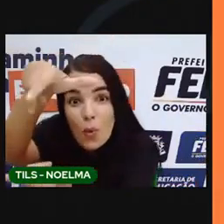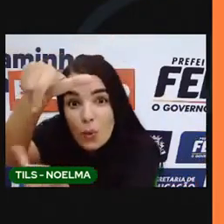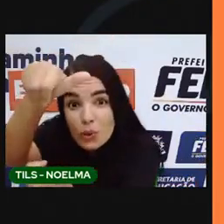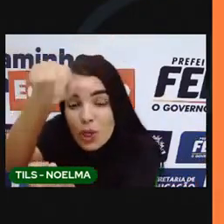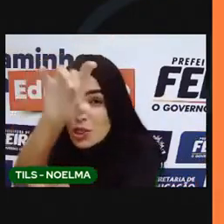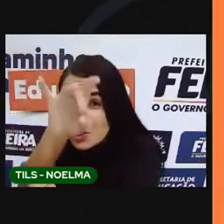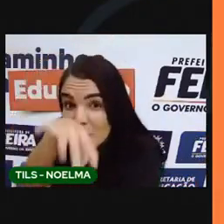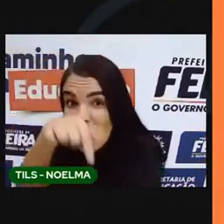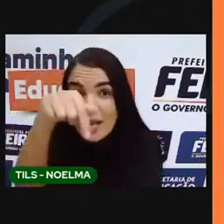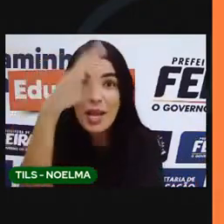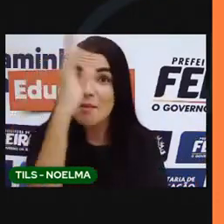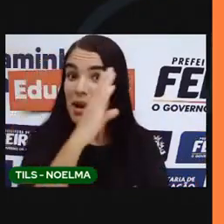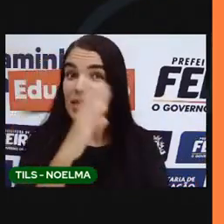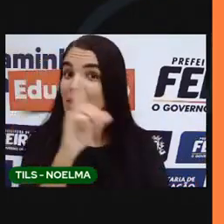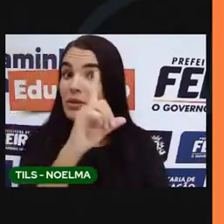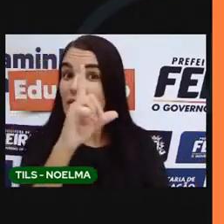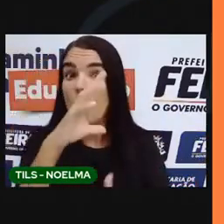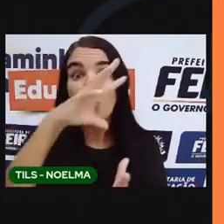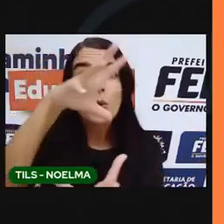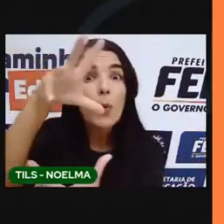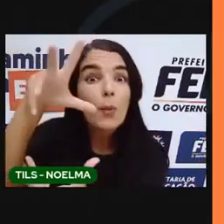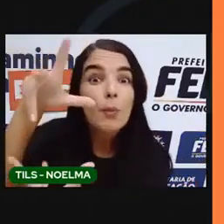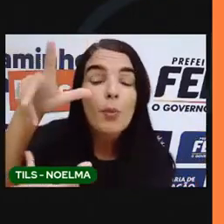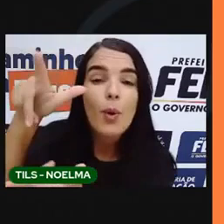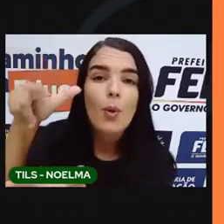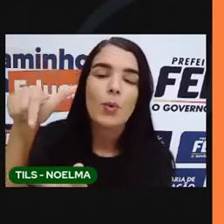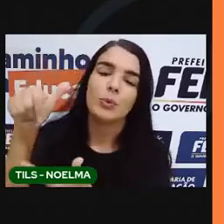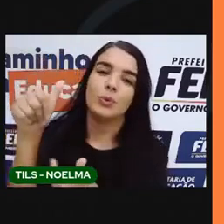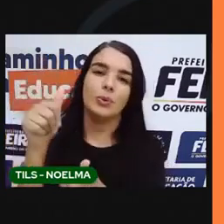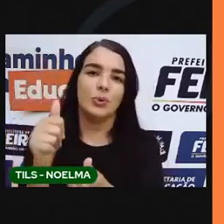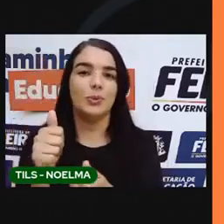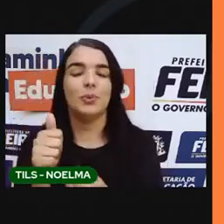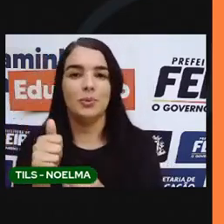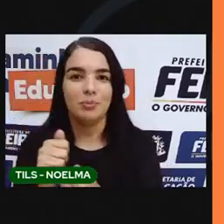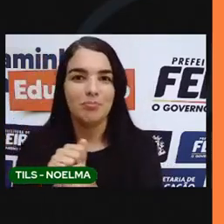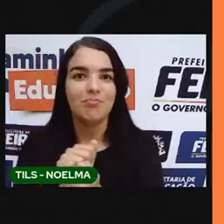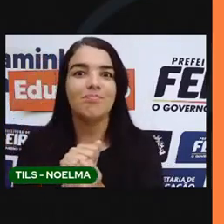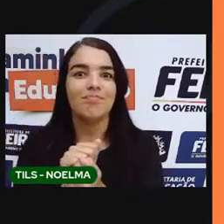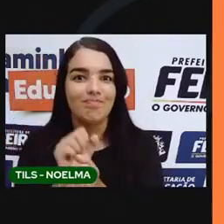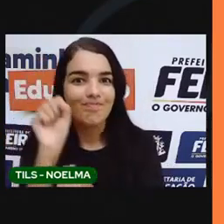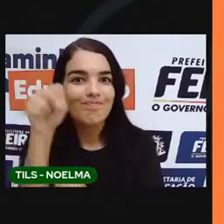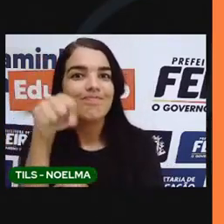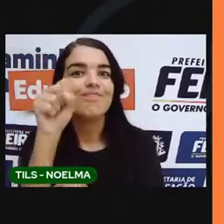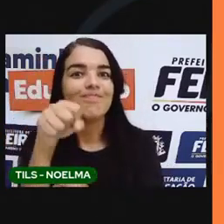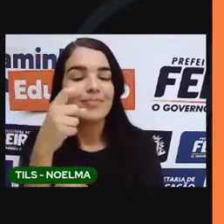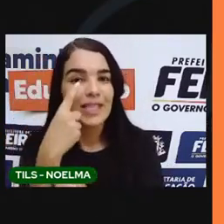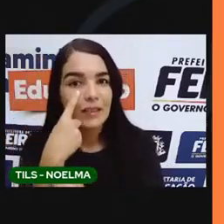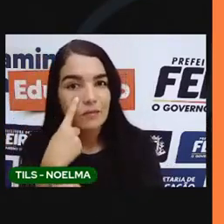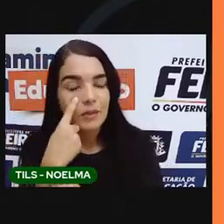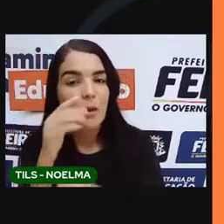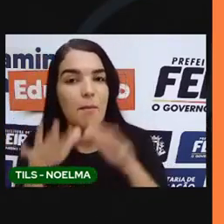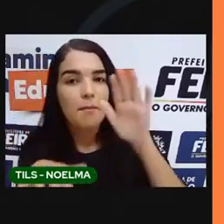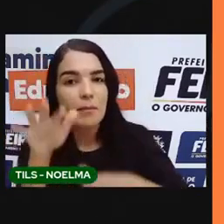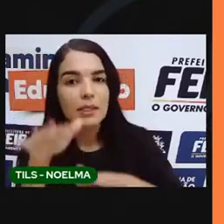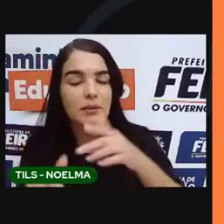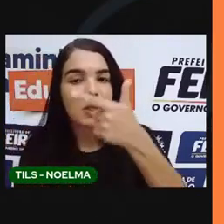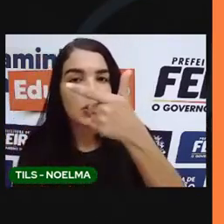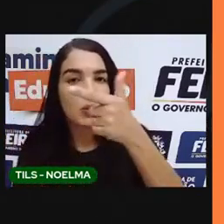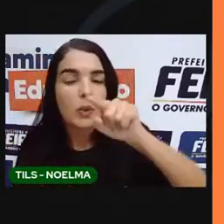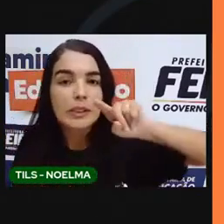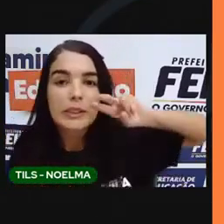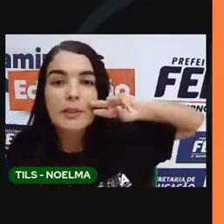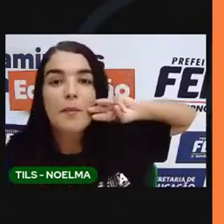não. 20% de todas as espécies do planeta, com cerca de 2 milhões